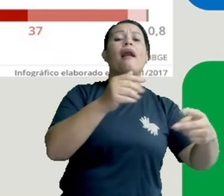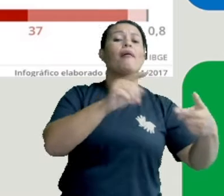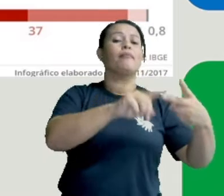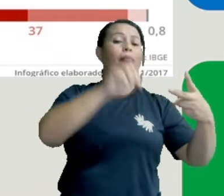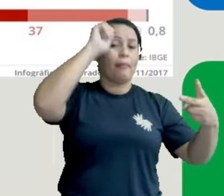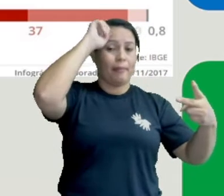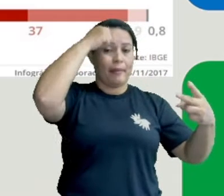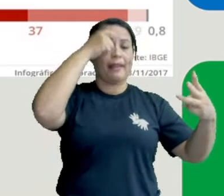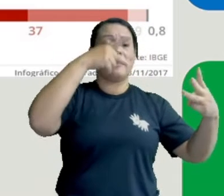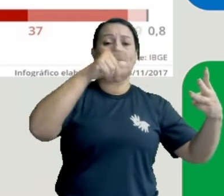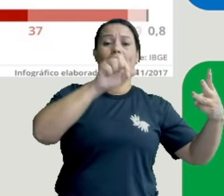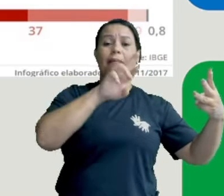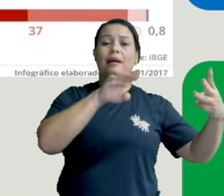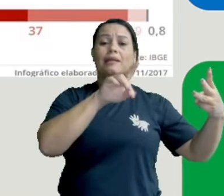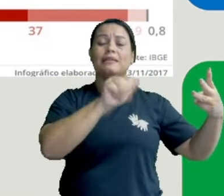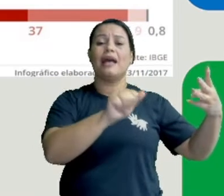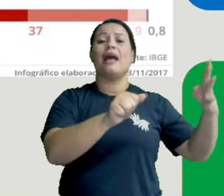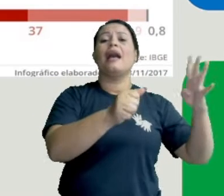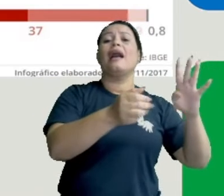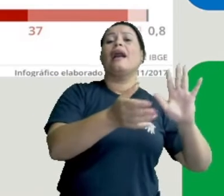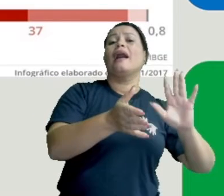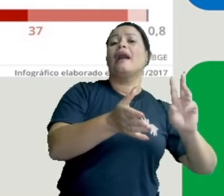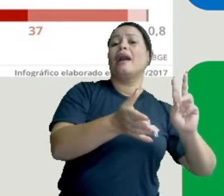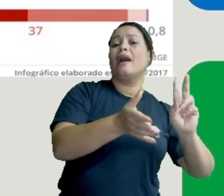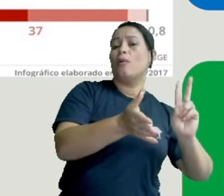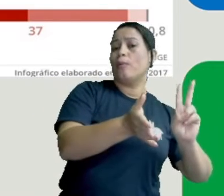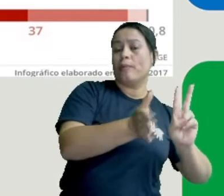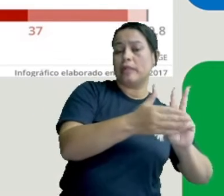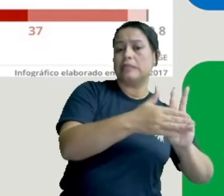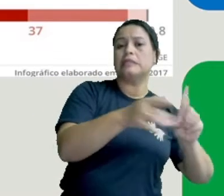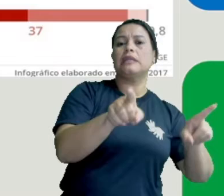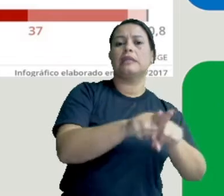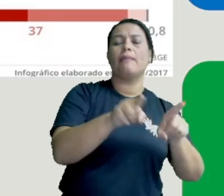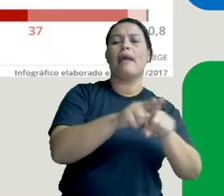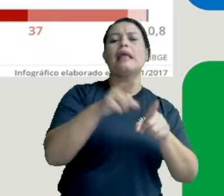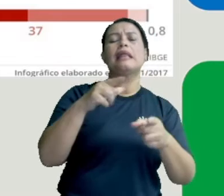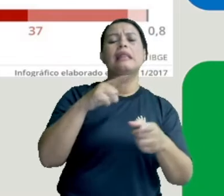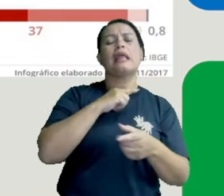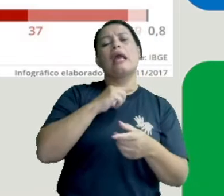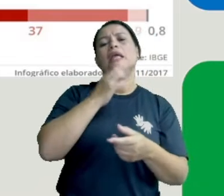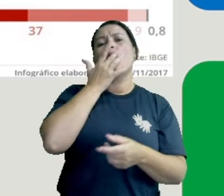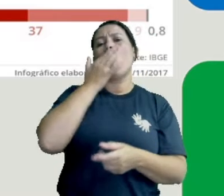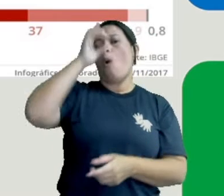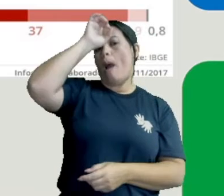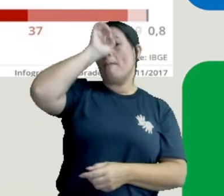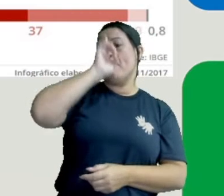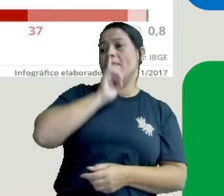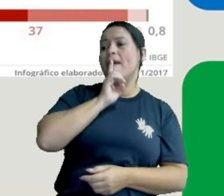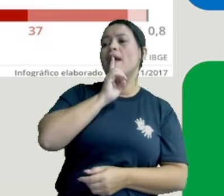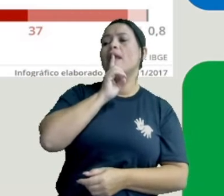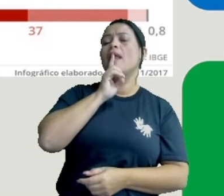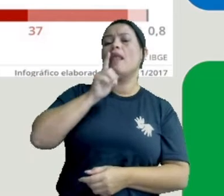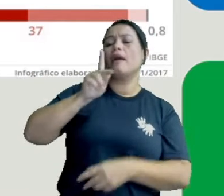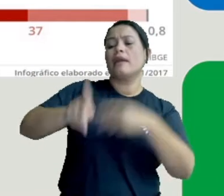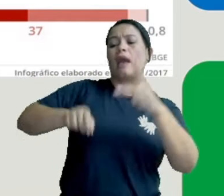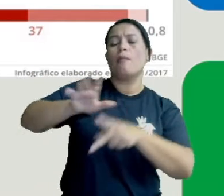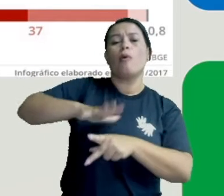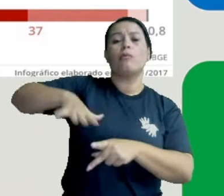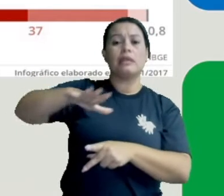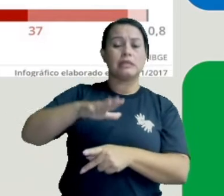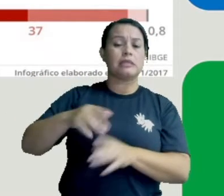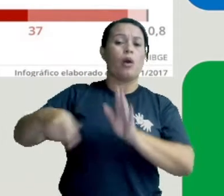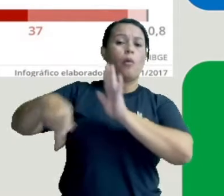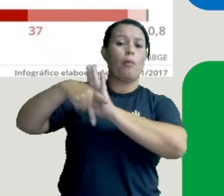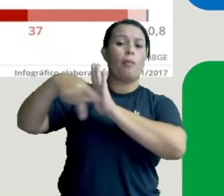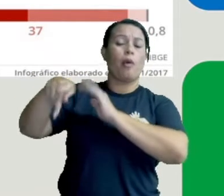preta, parda, indígena e também a população, né, amarela, que seria aí, no caso, a população que é de origem